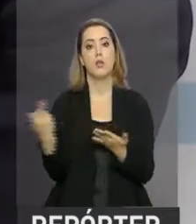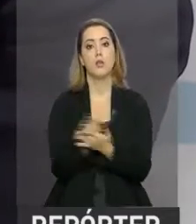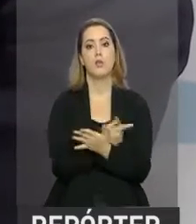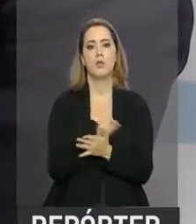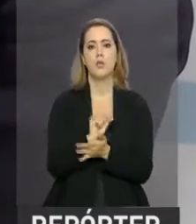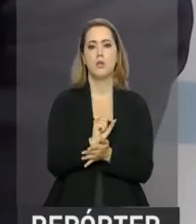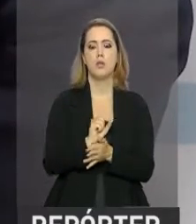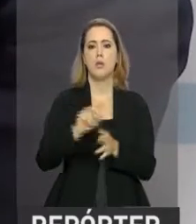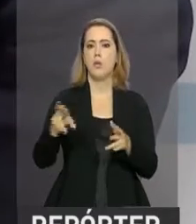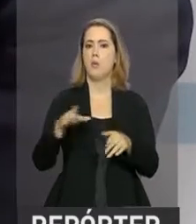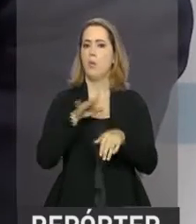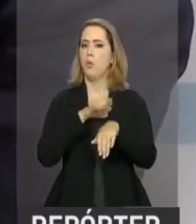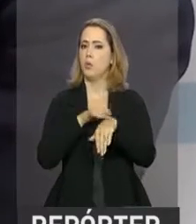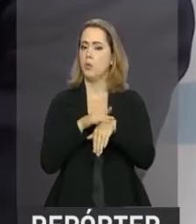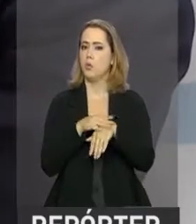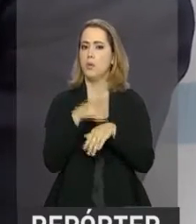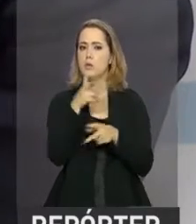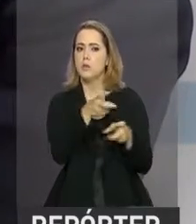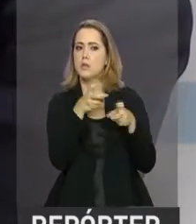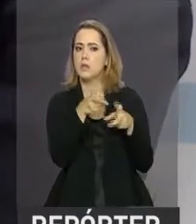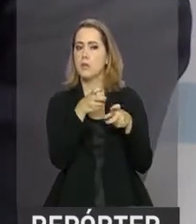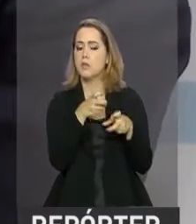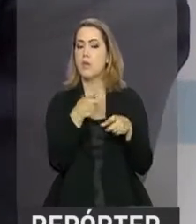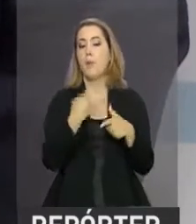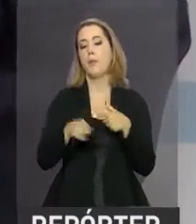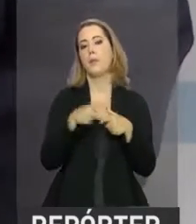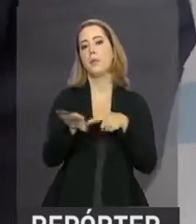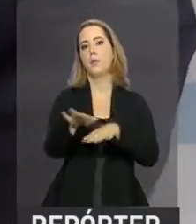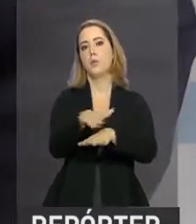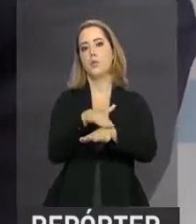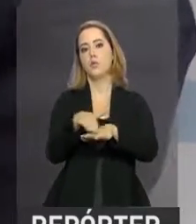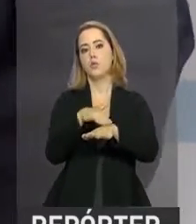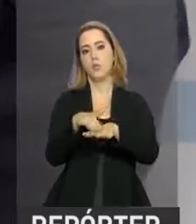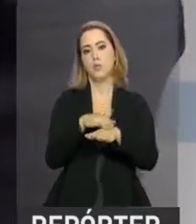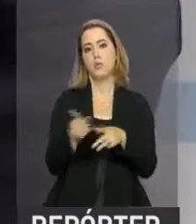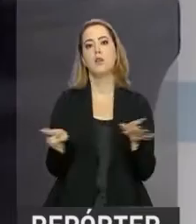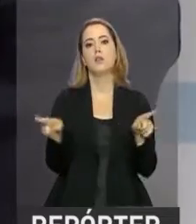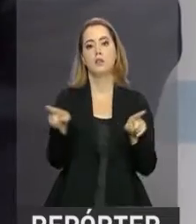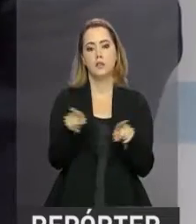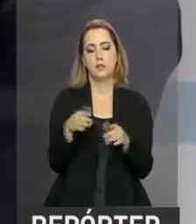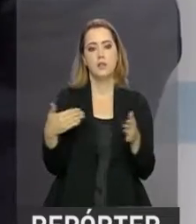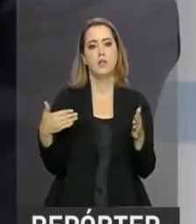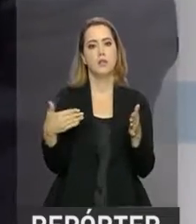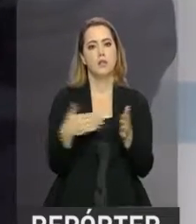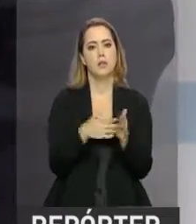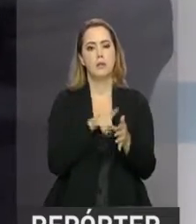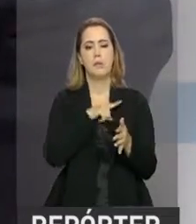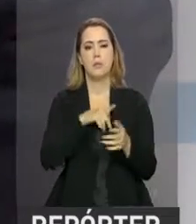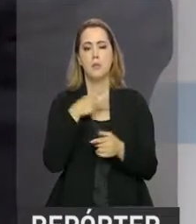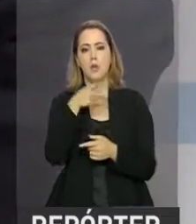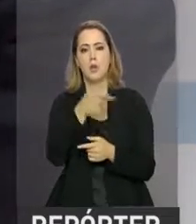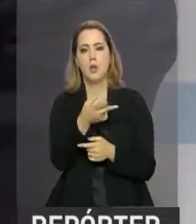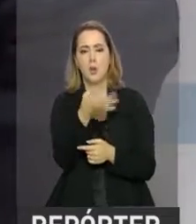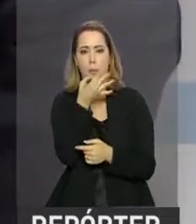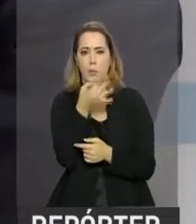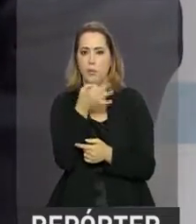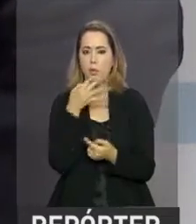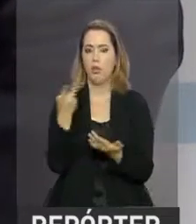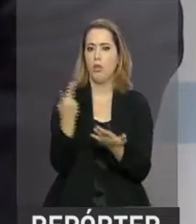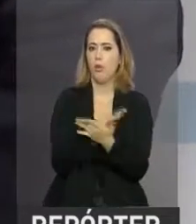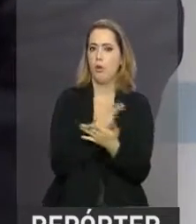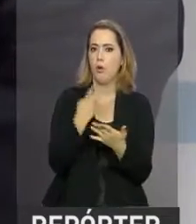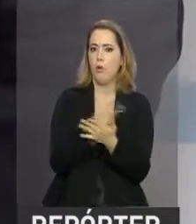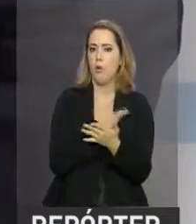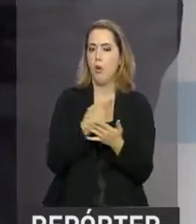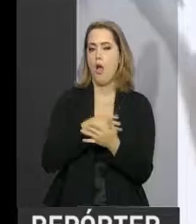sintoma são problemas de pele que levam também alguns equívocos que as pessoas acham que é um